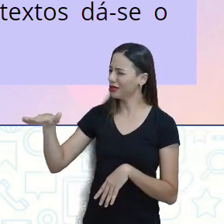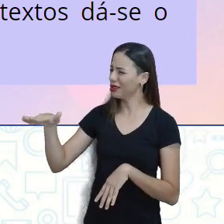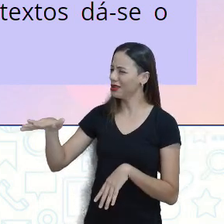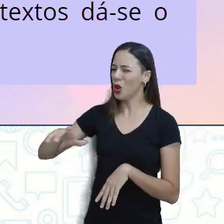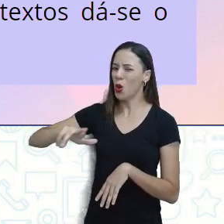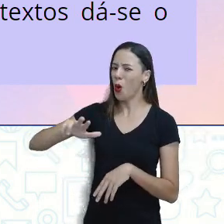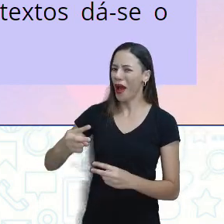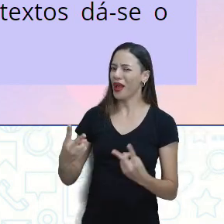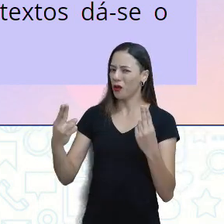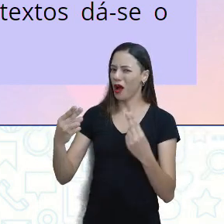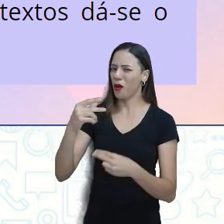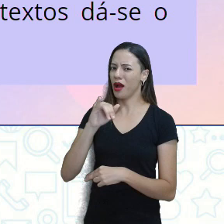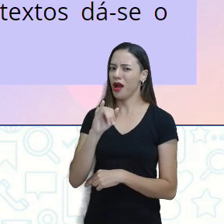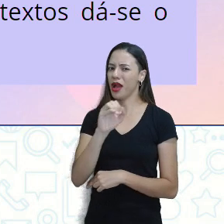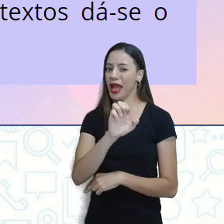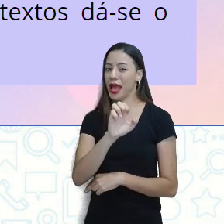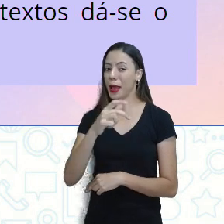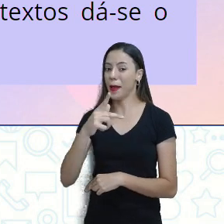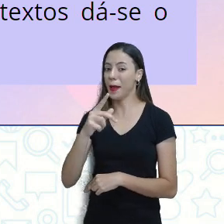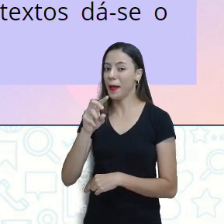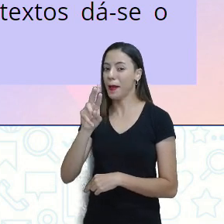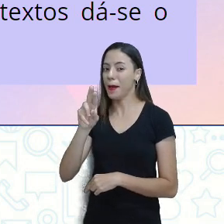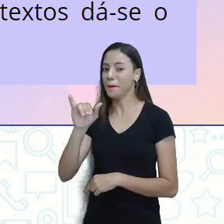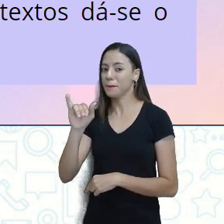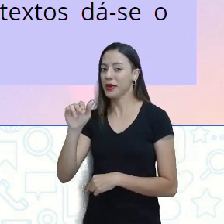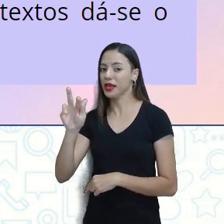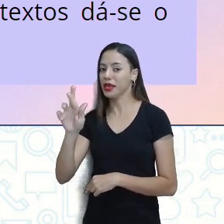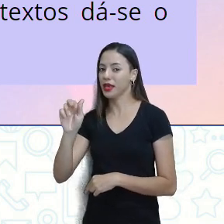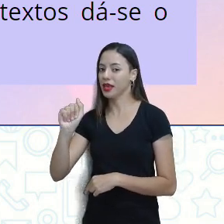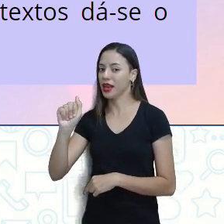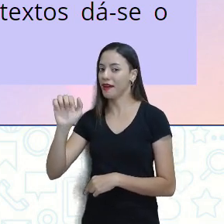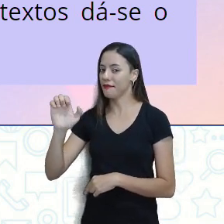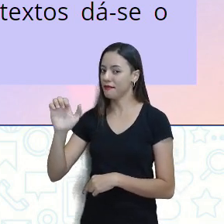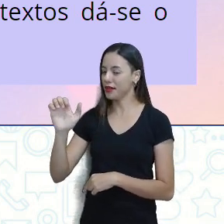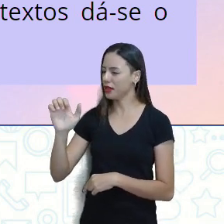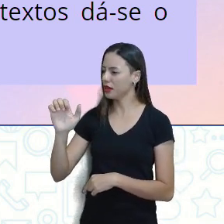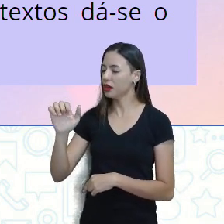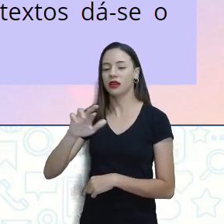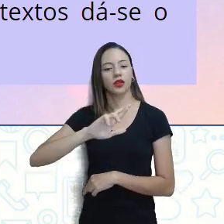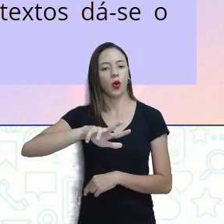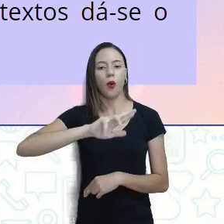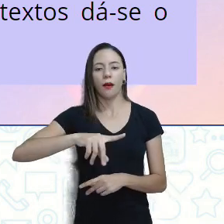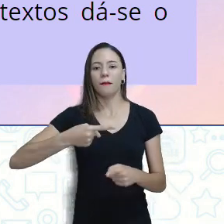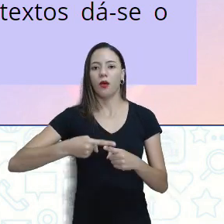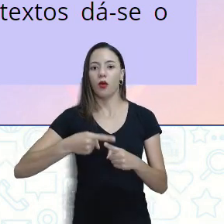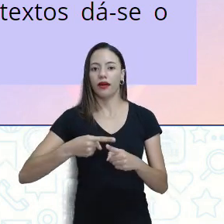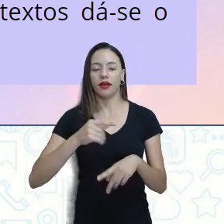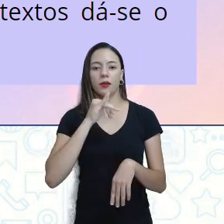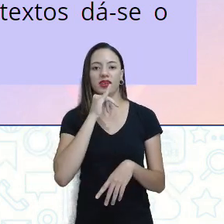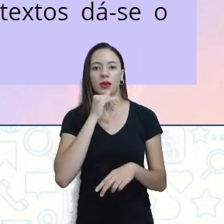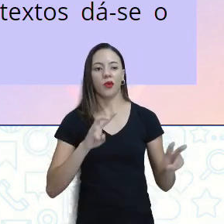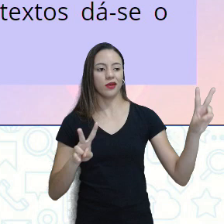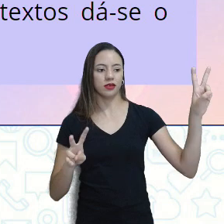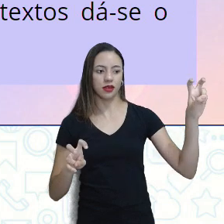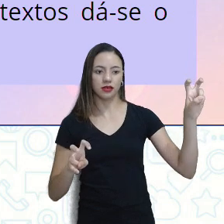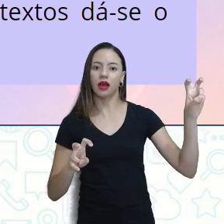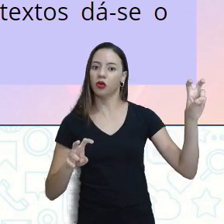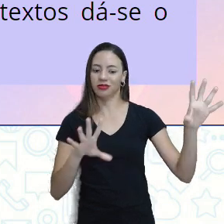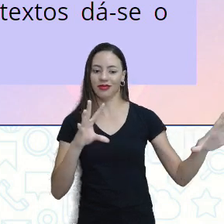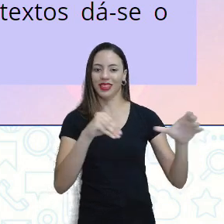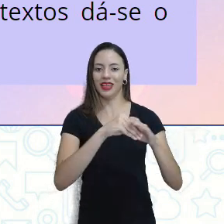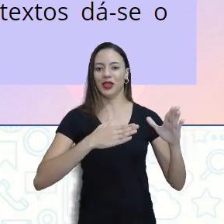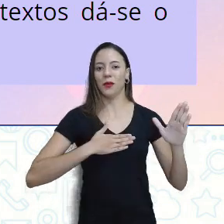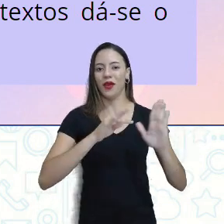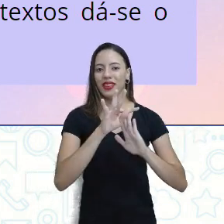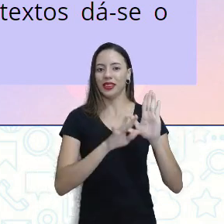epígrafe? Não, porque a epígrafe não vai fazer parte do seu texto autoral, a citação faz. Se